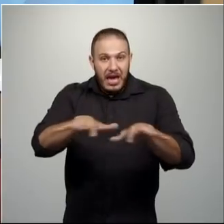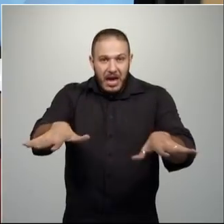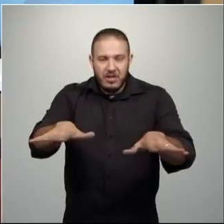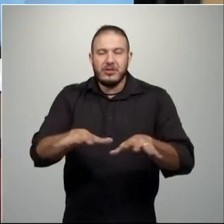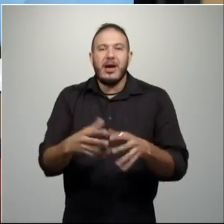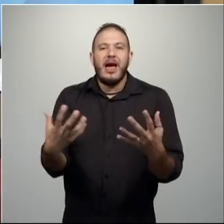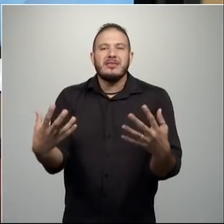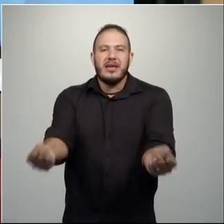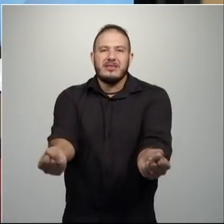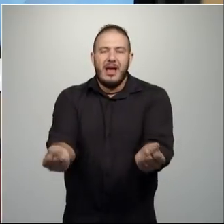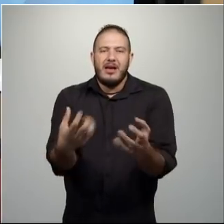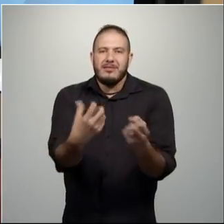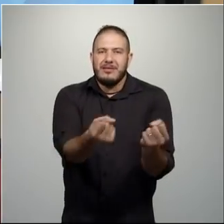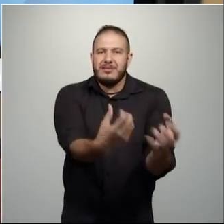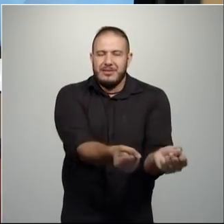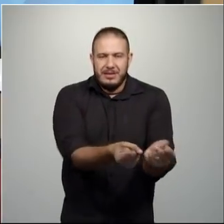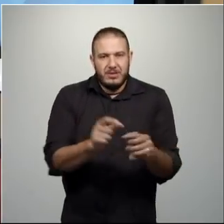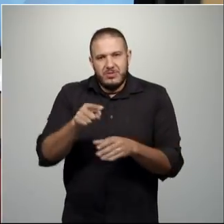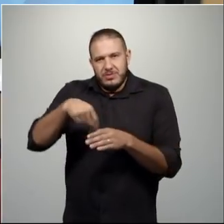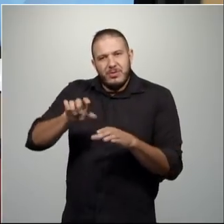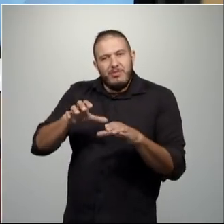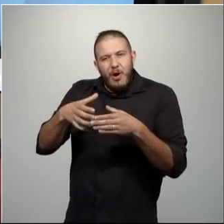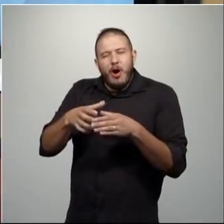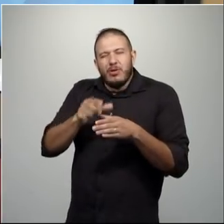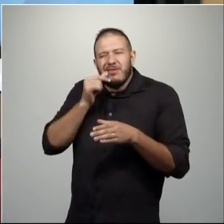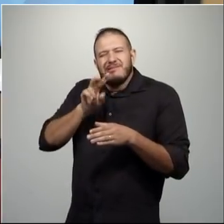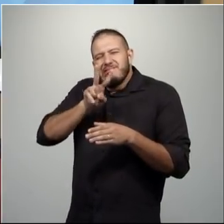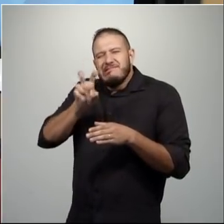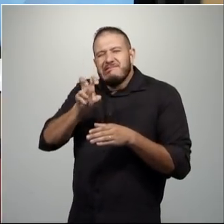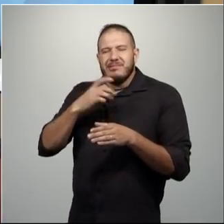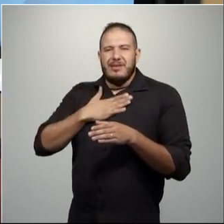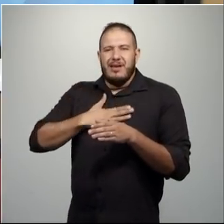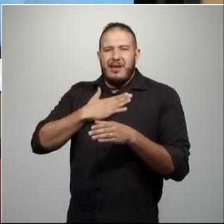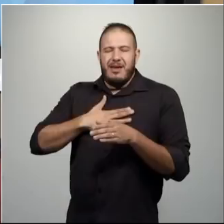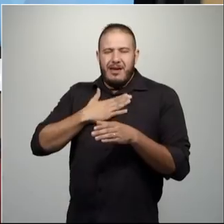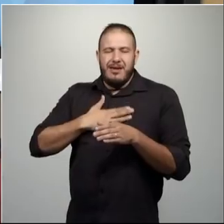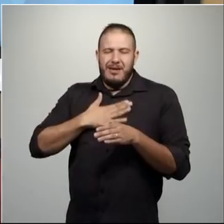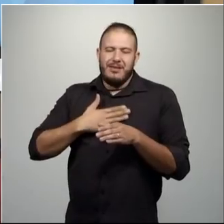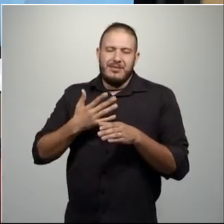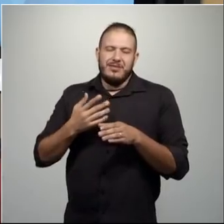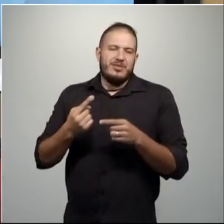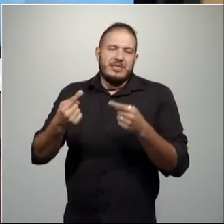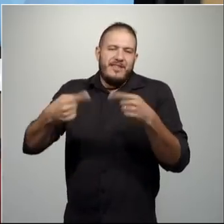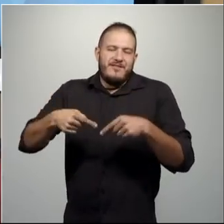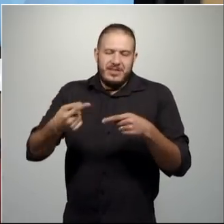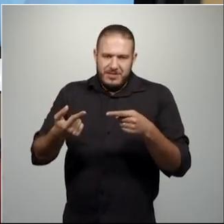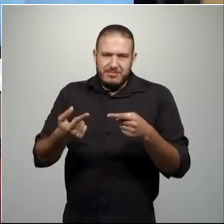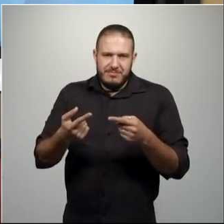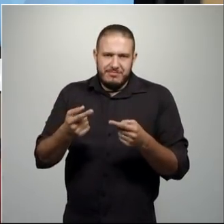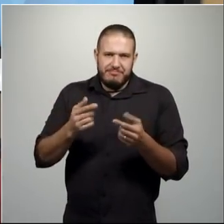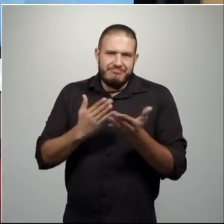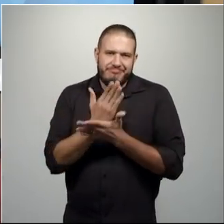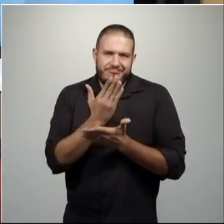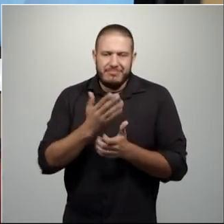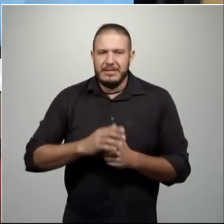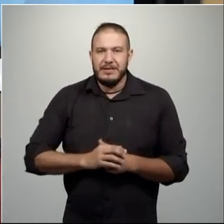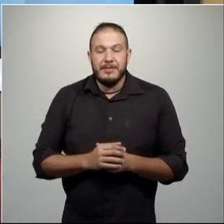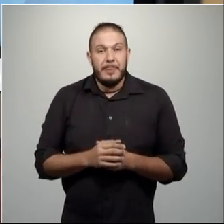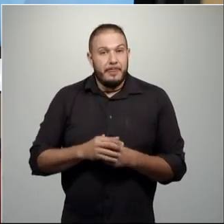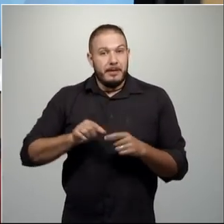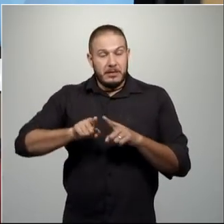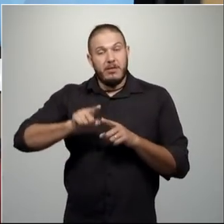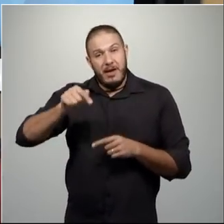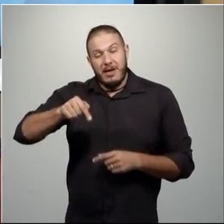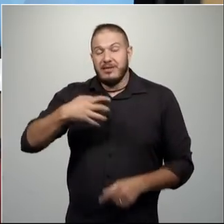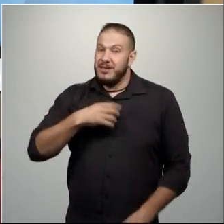o a bloco que satisfaz a o desafio da mineração então essa é